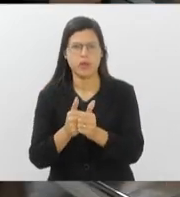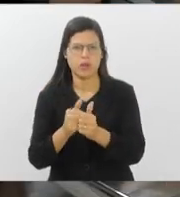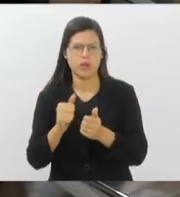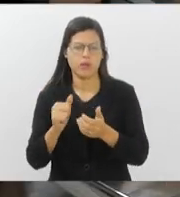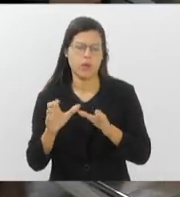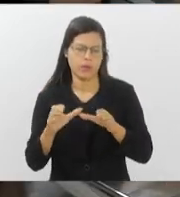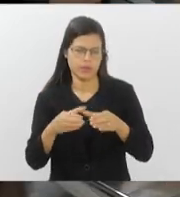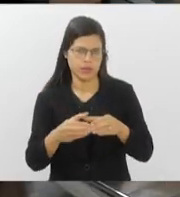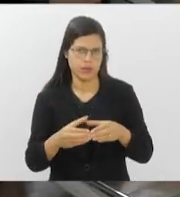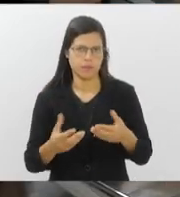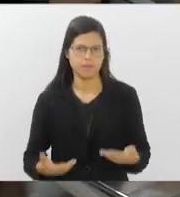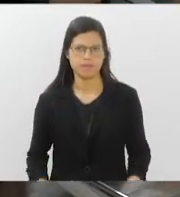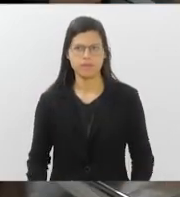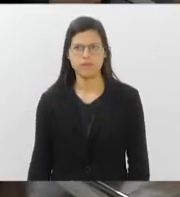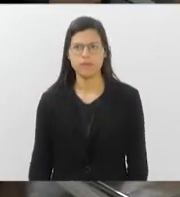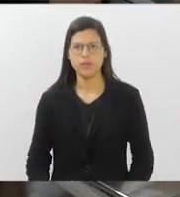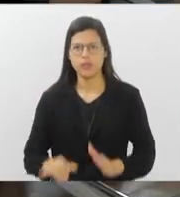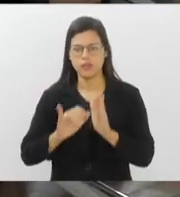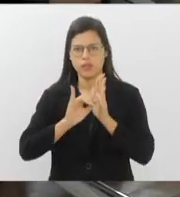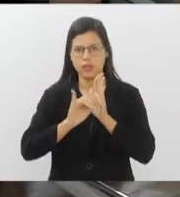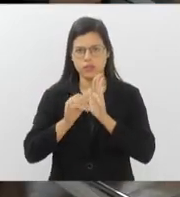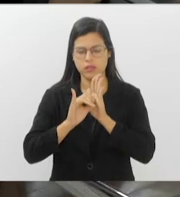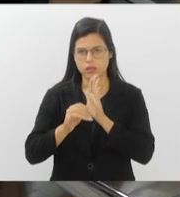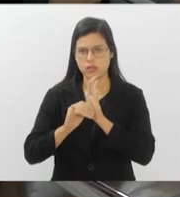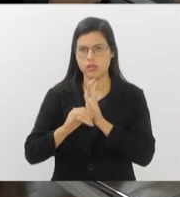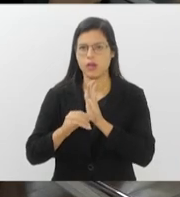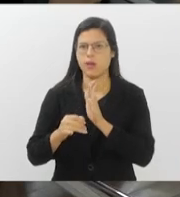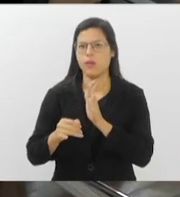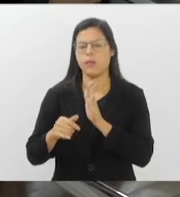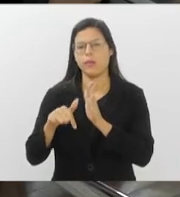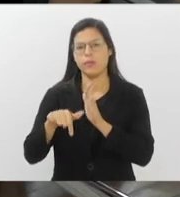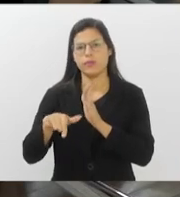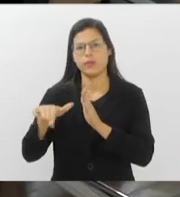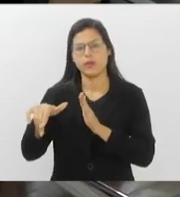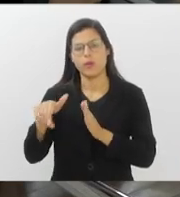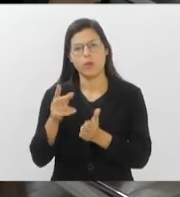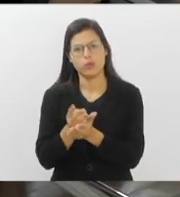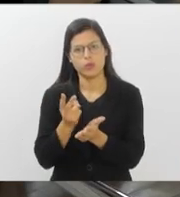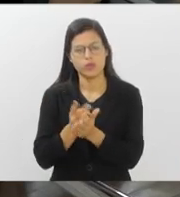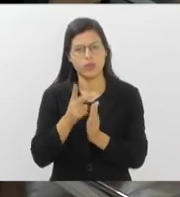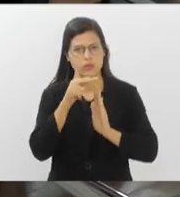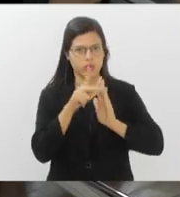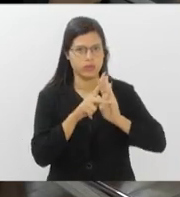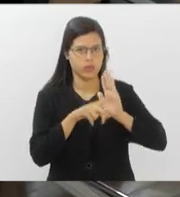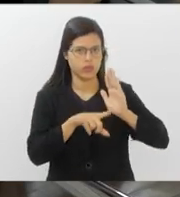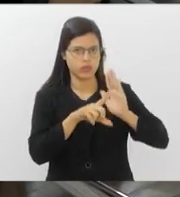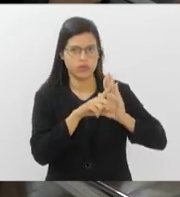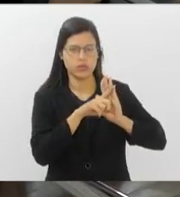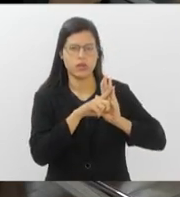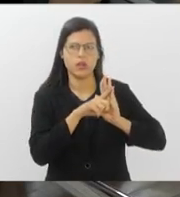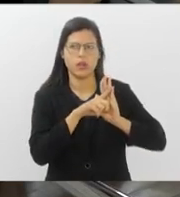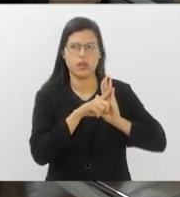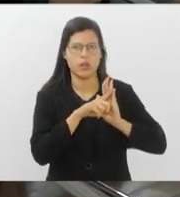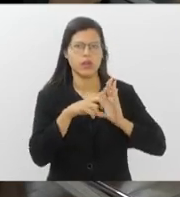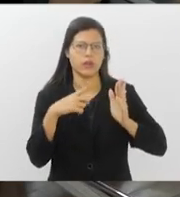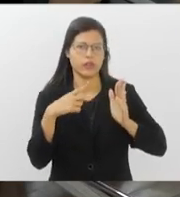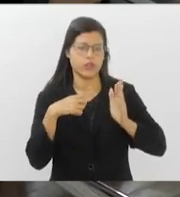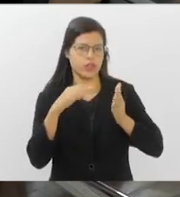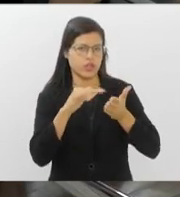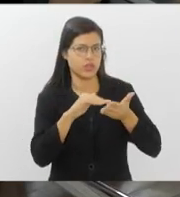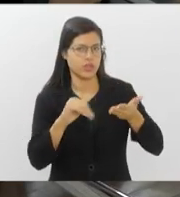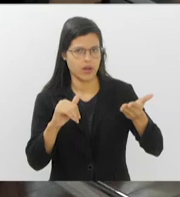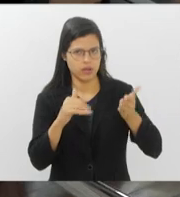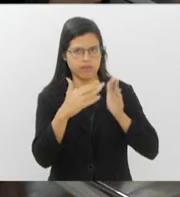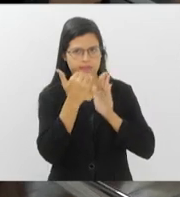Temos, conforme edital de convocação, a continuidade daqueles projetos que haviam em algum momento saído de